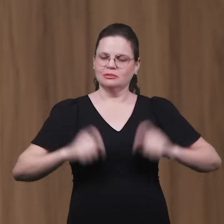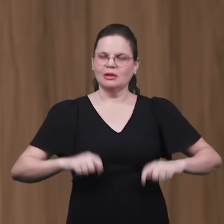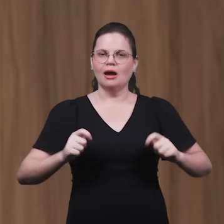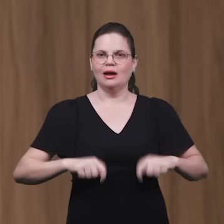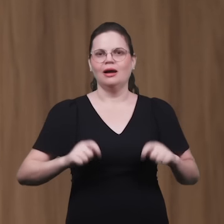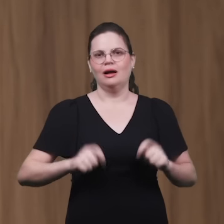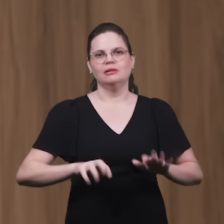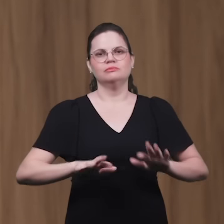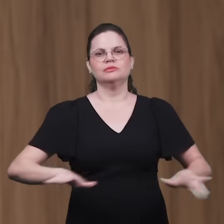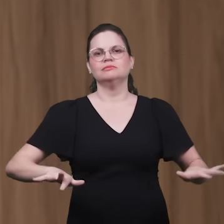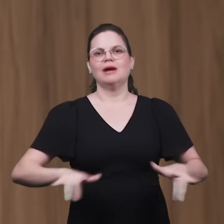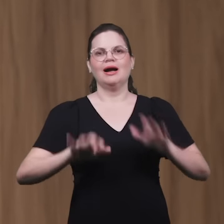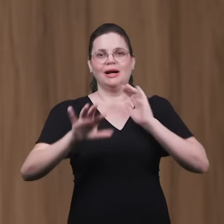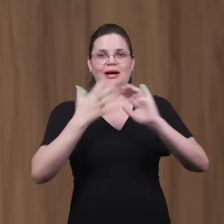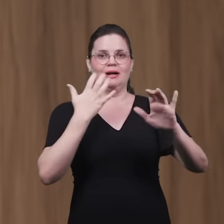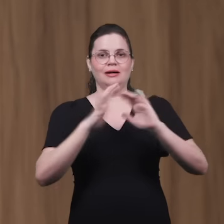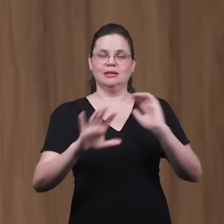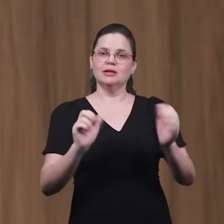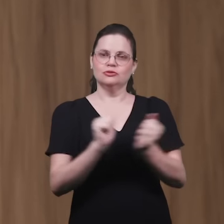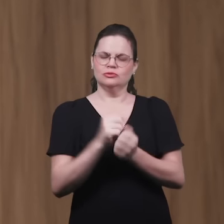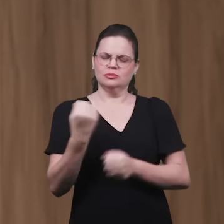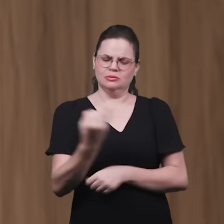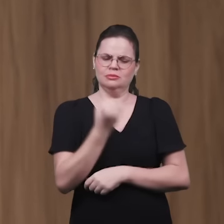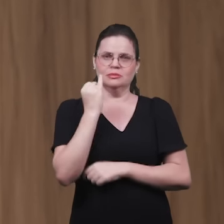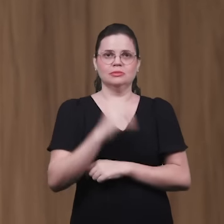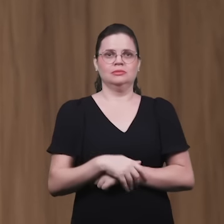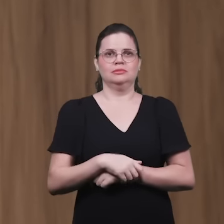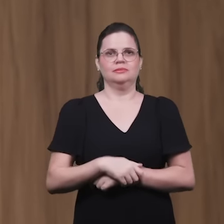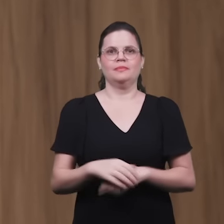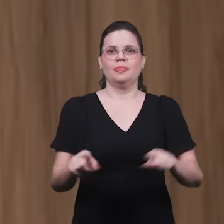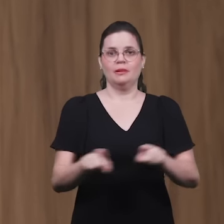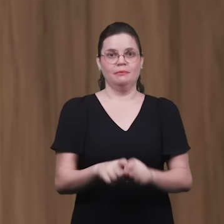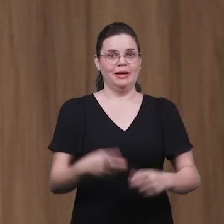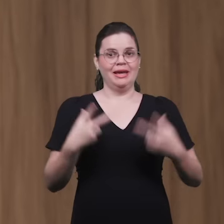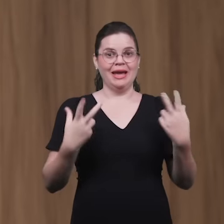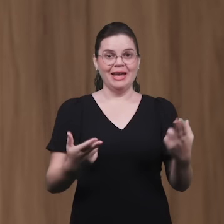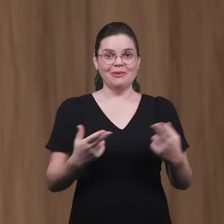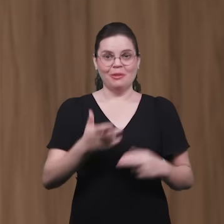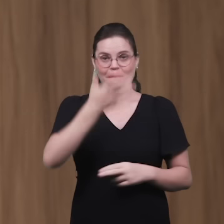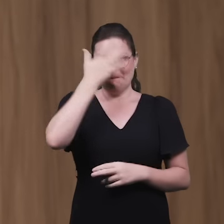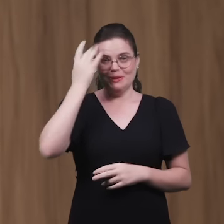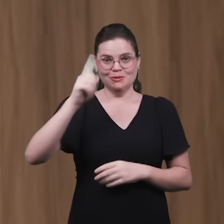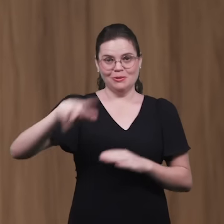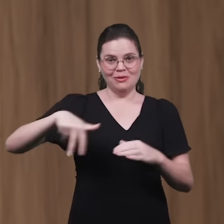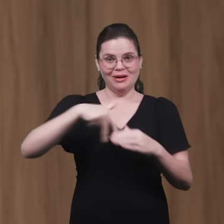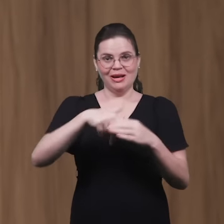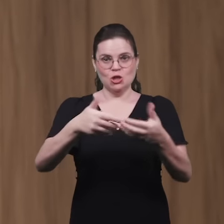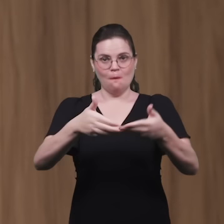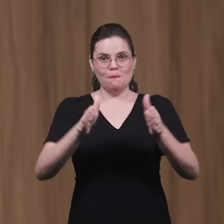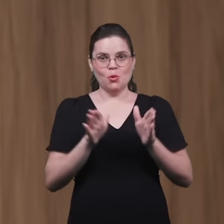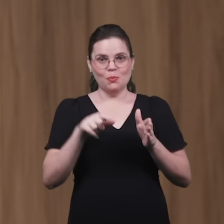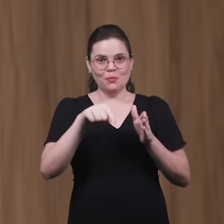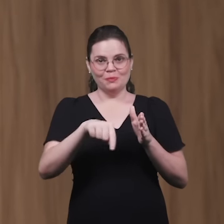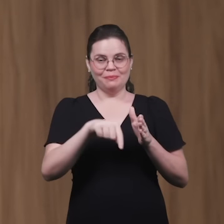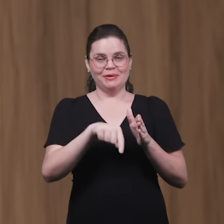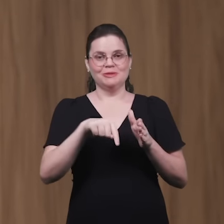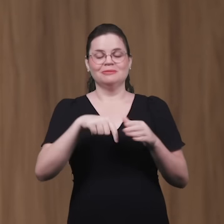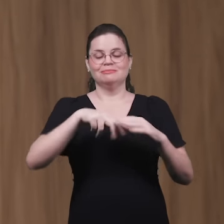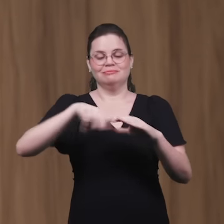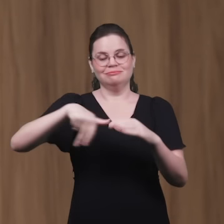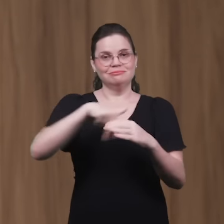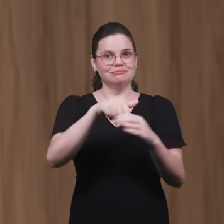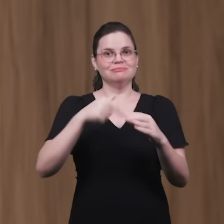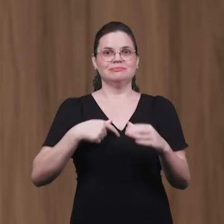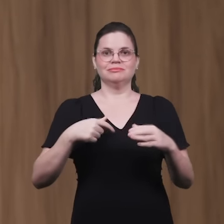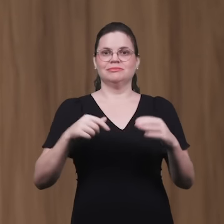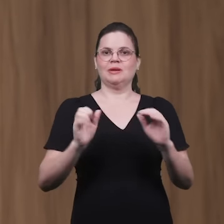pode cantar. Isso é fundamental. É o mesmo caso do dirigente. O dirigente de um culto, na questão